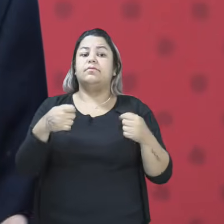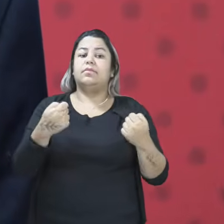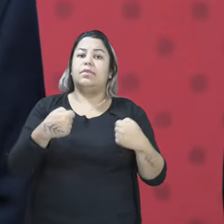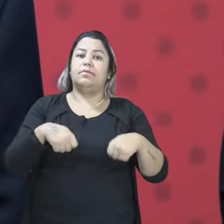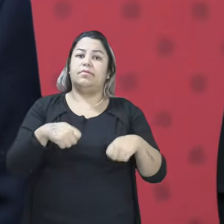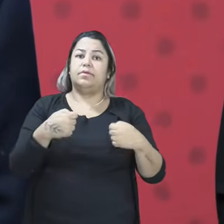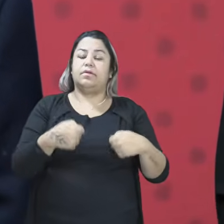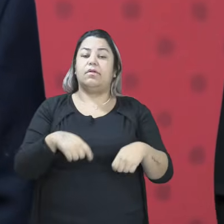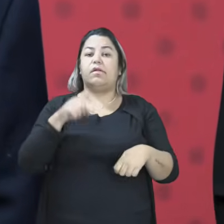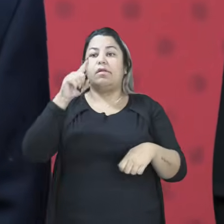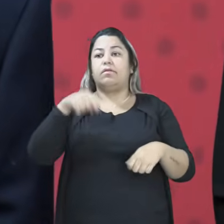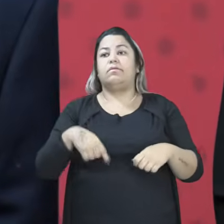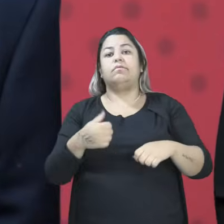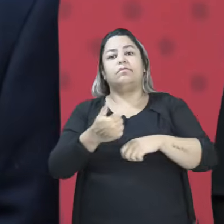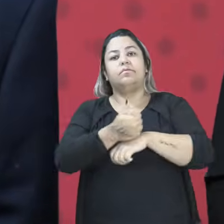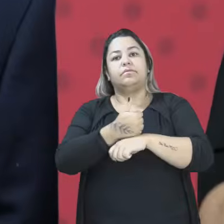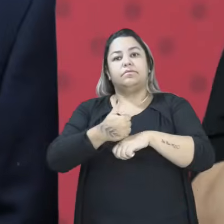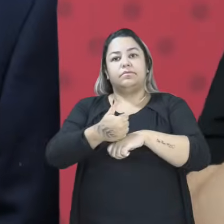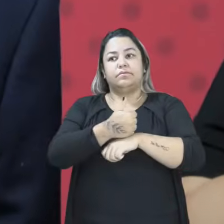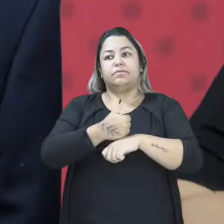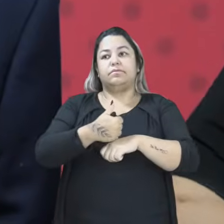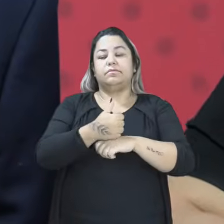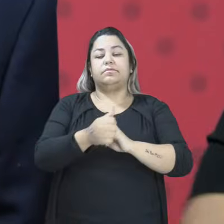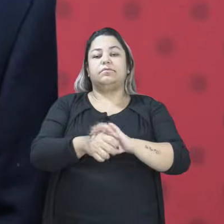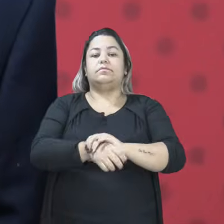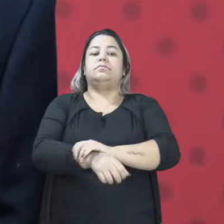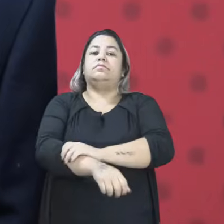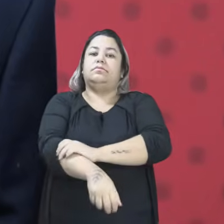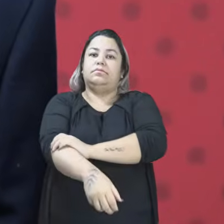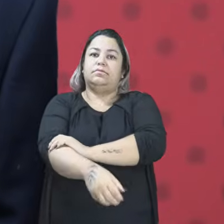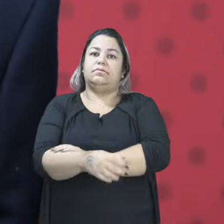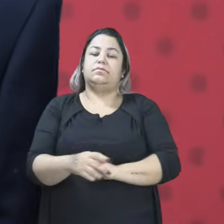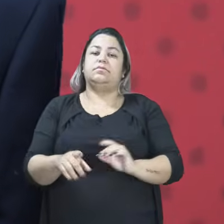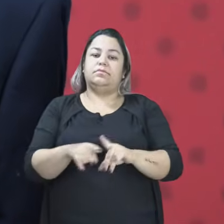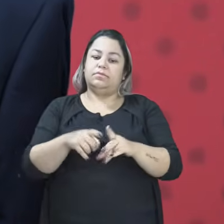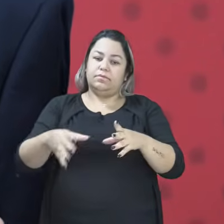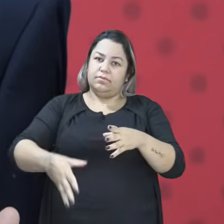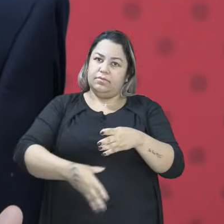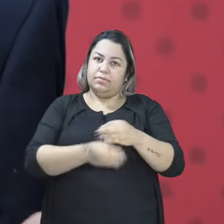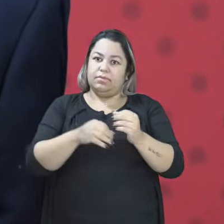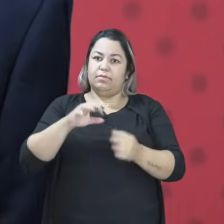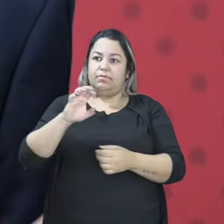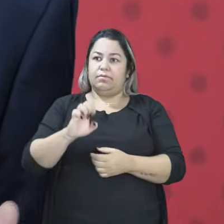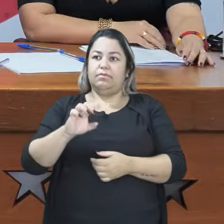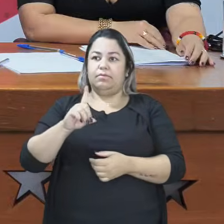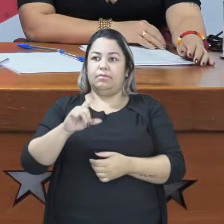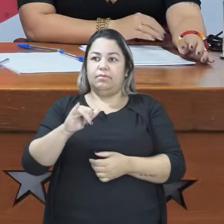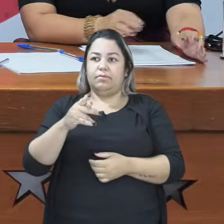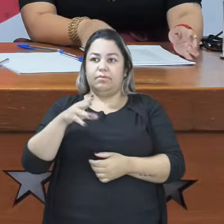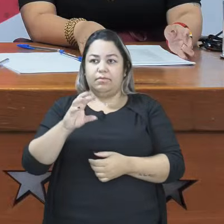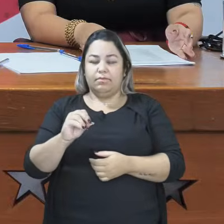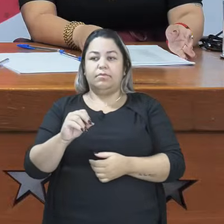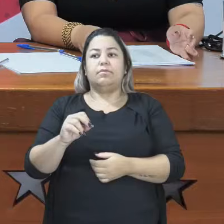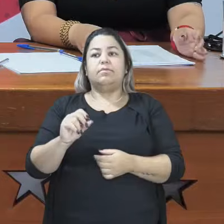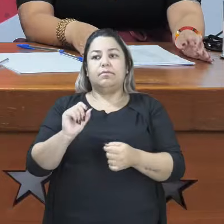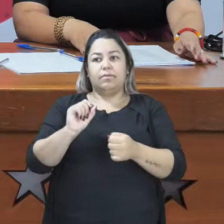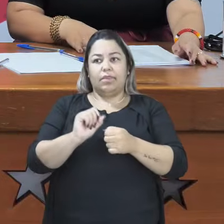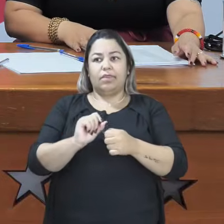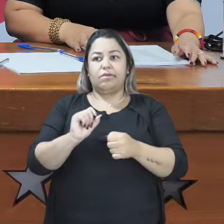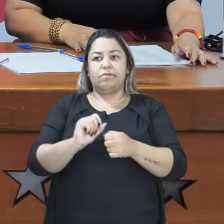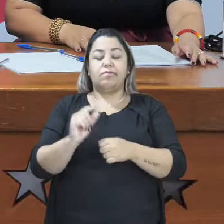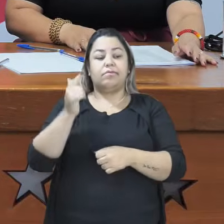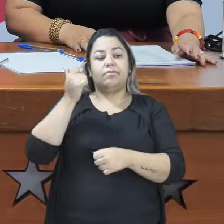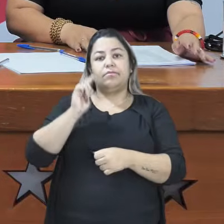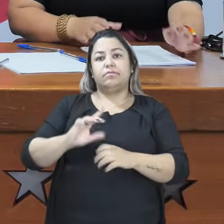ser aperfeiçoado. Inclusive, essa é uma das colocações que o Edinho tem feito, quer dizer, garantir que todo